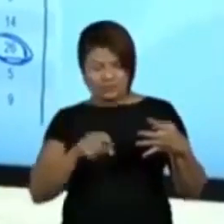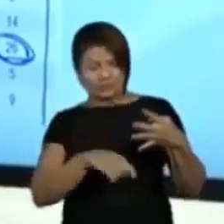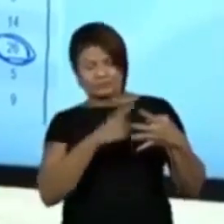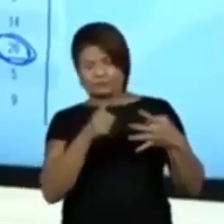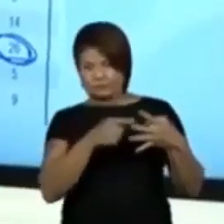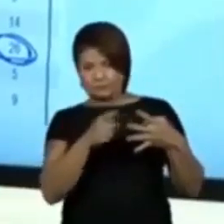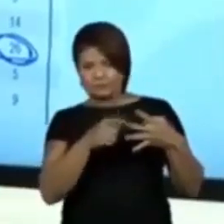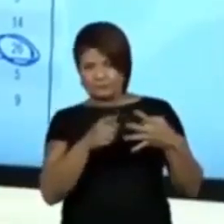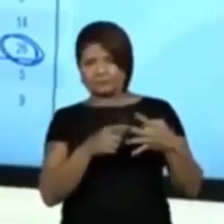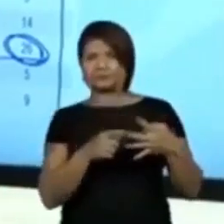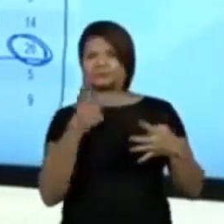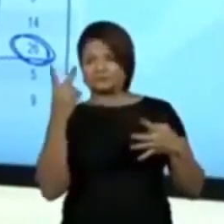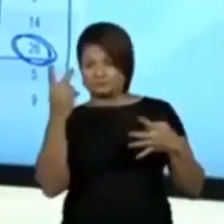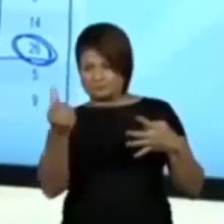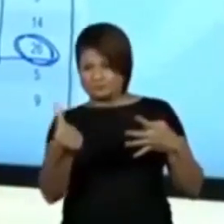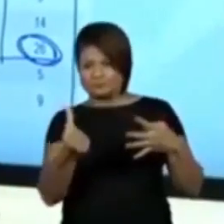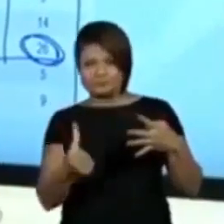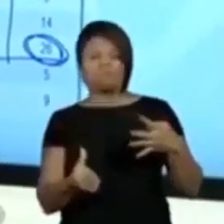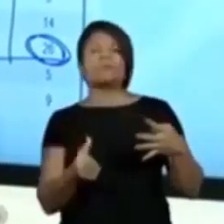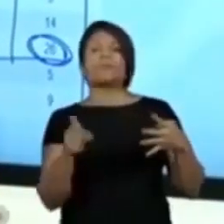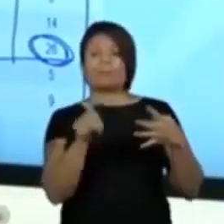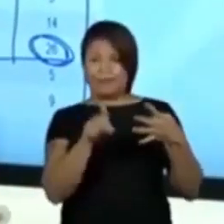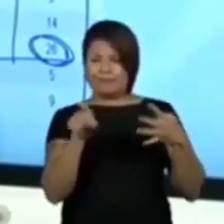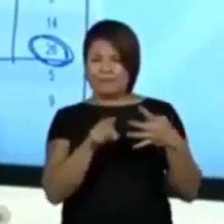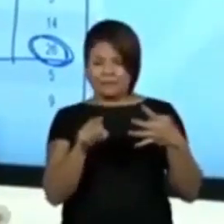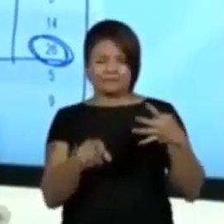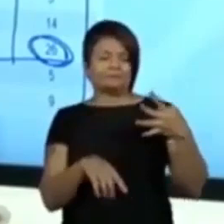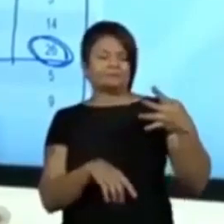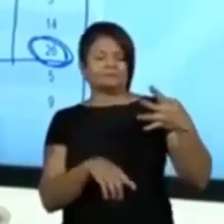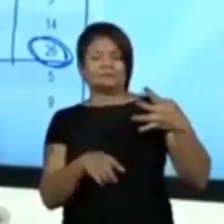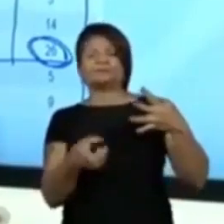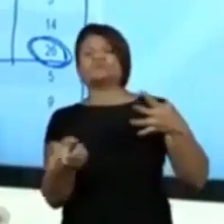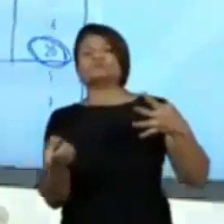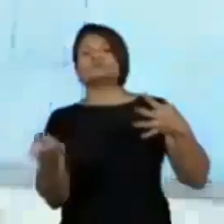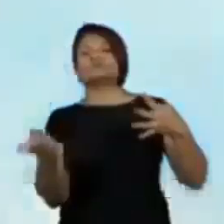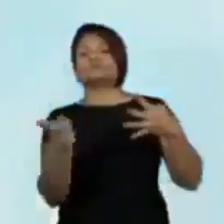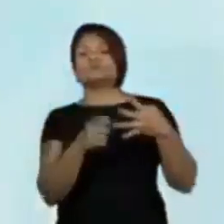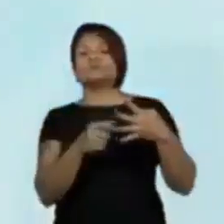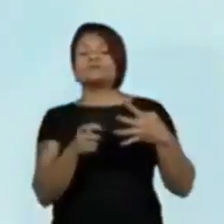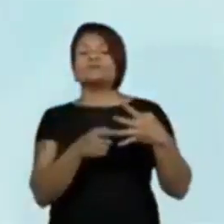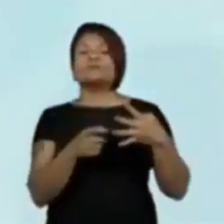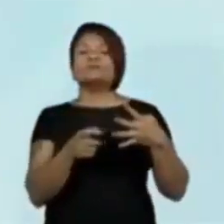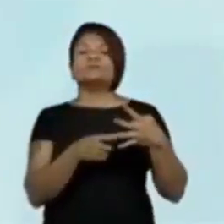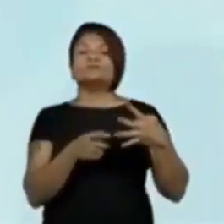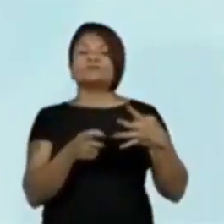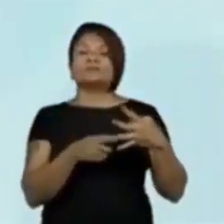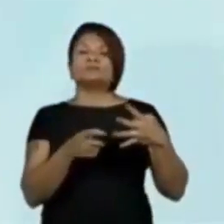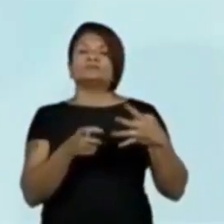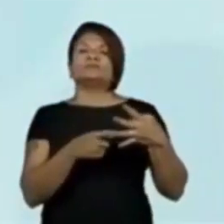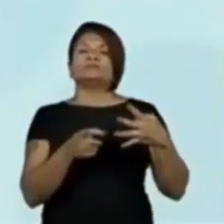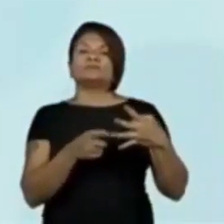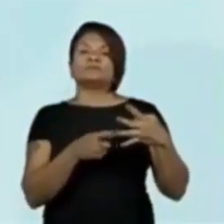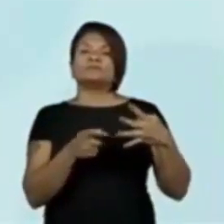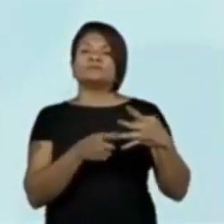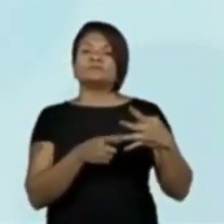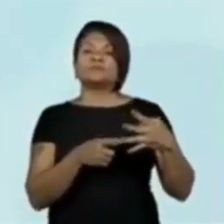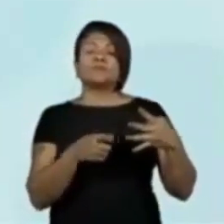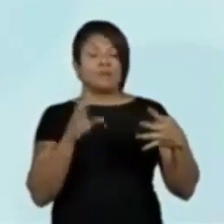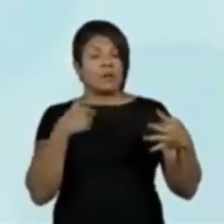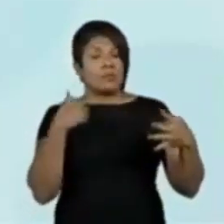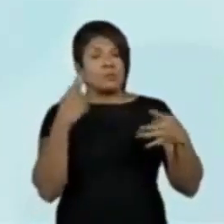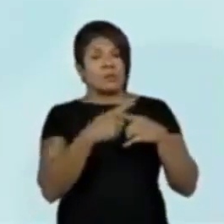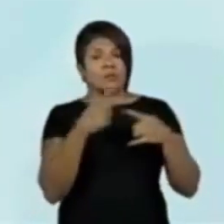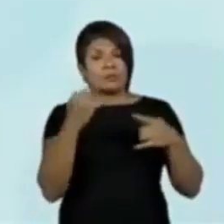tiranossauro. 26, esse também é um dado importantíssimo para que eu execute né,